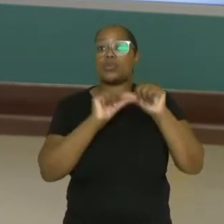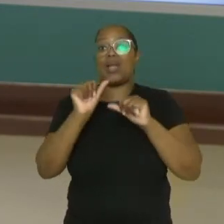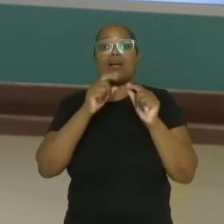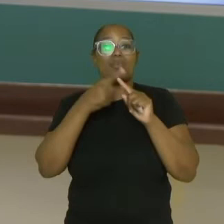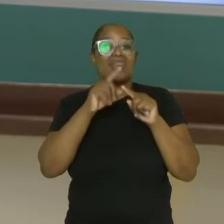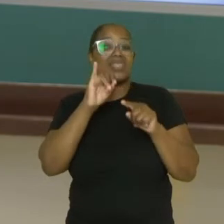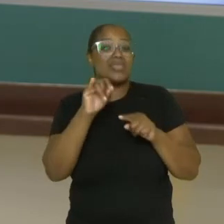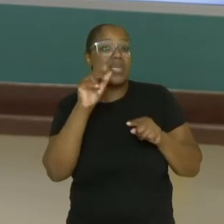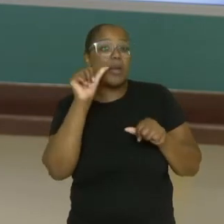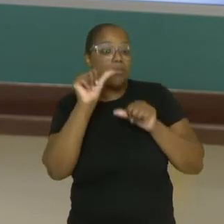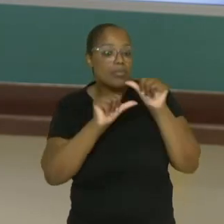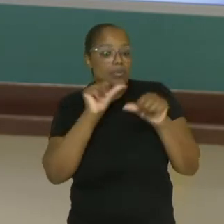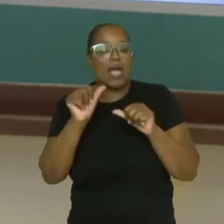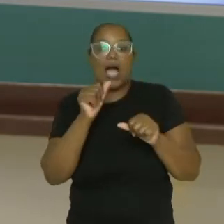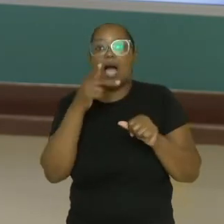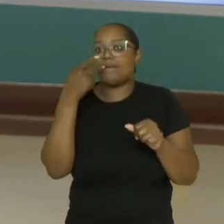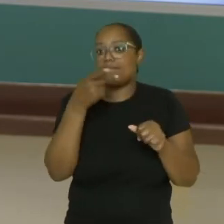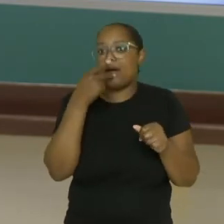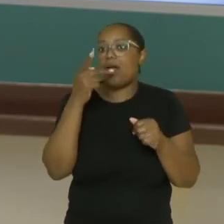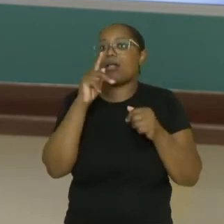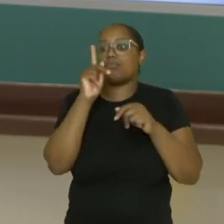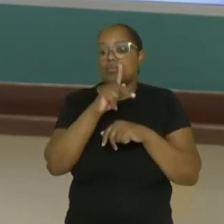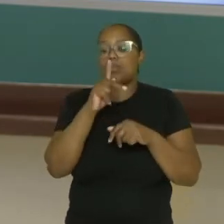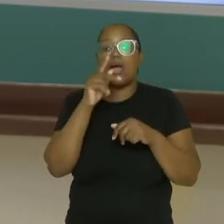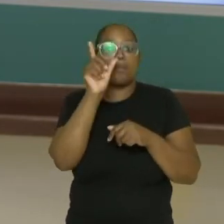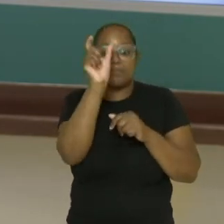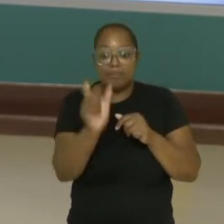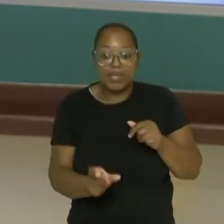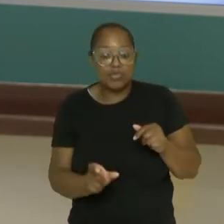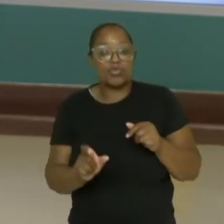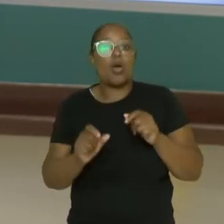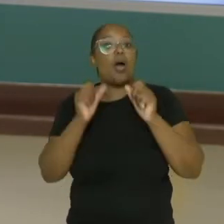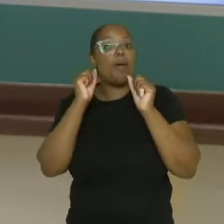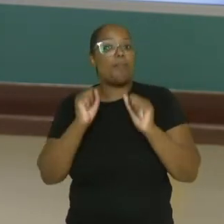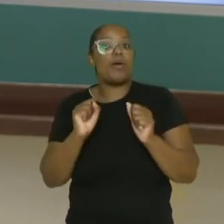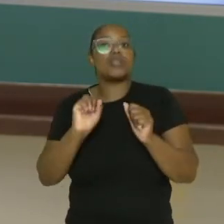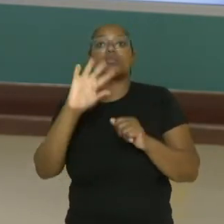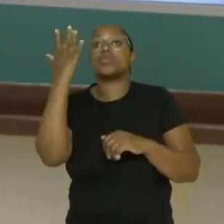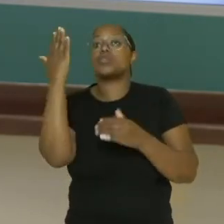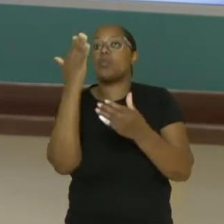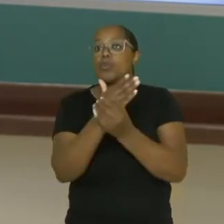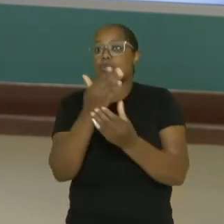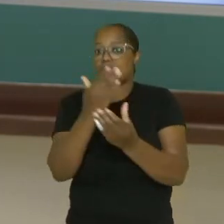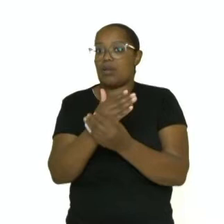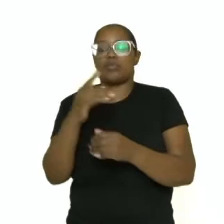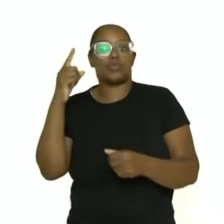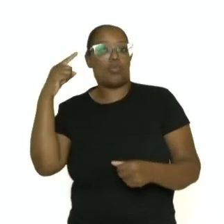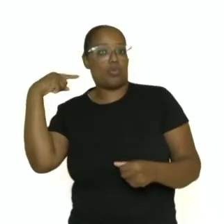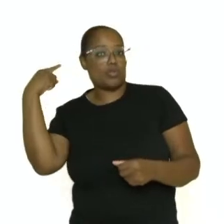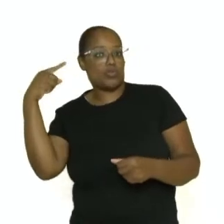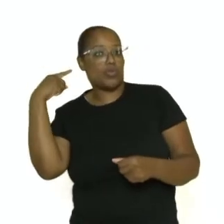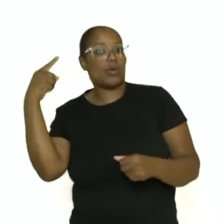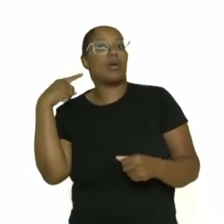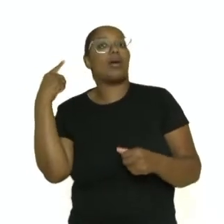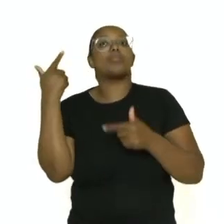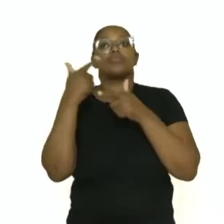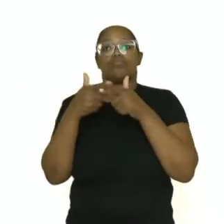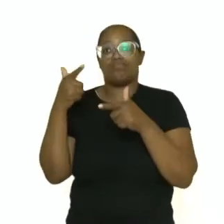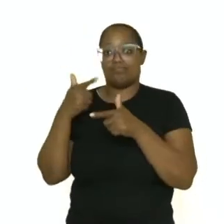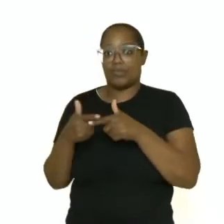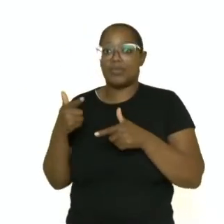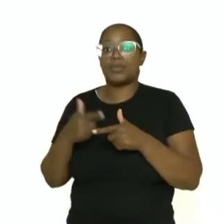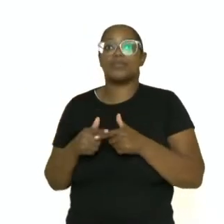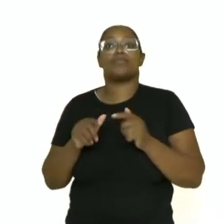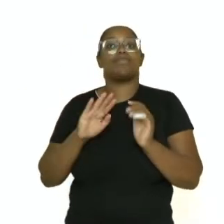processo, ou a pessoa ali, colocando ali uma coisa diferente do que ela falou, pode, também sofrer um processo, tá